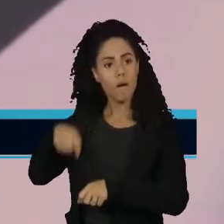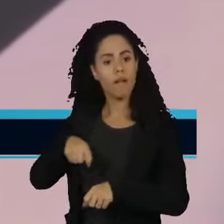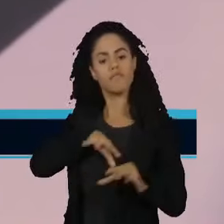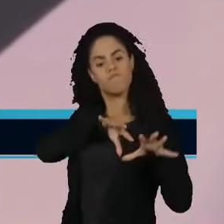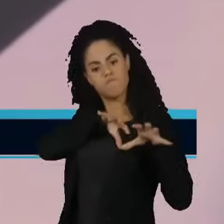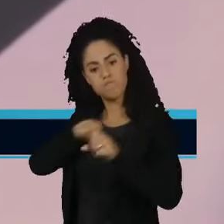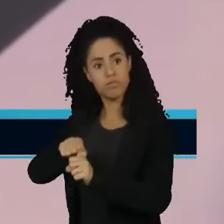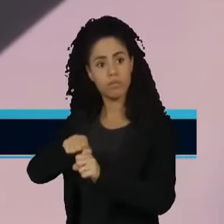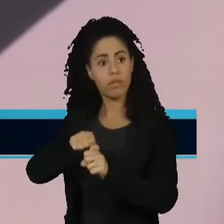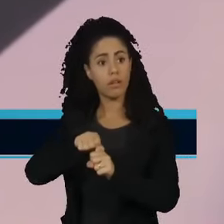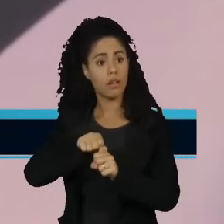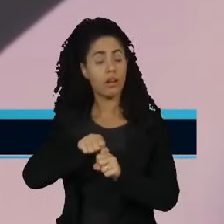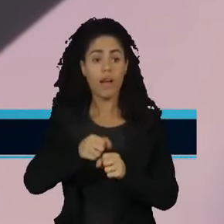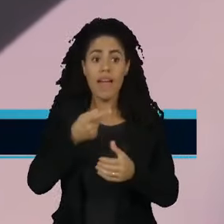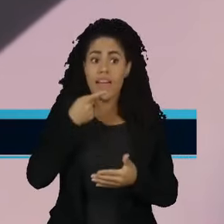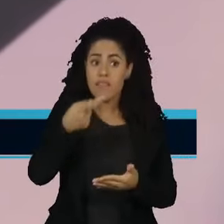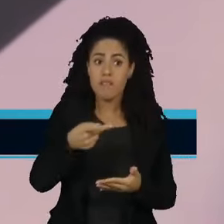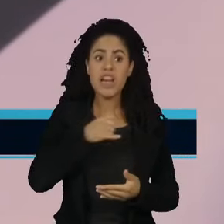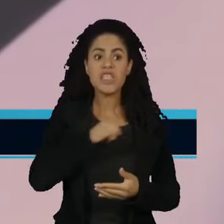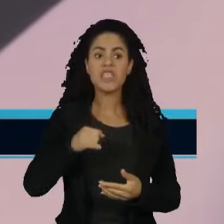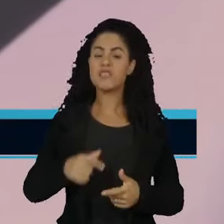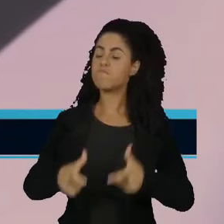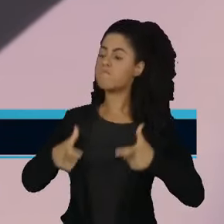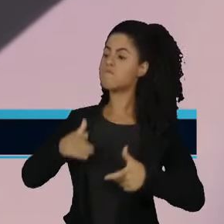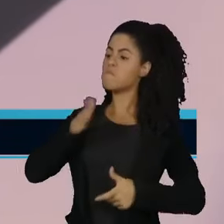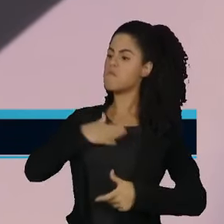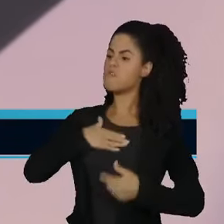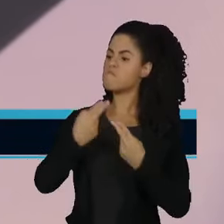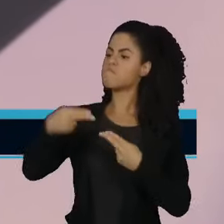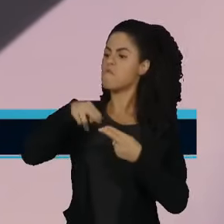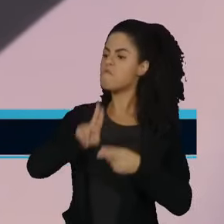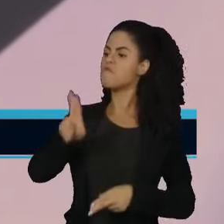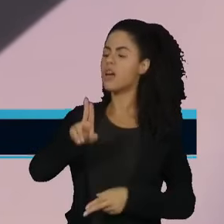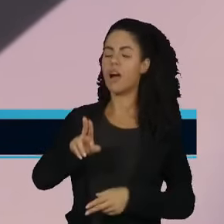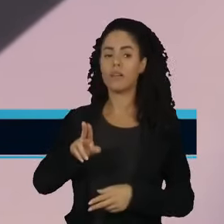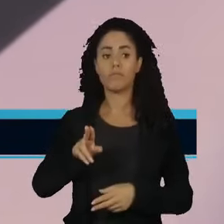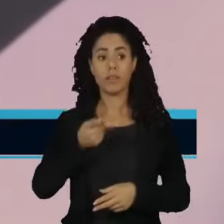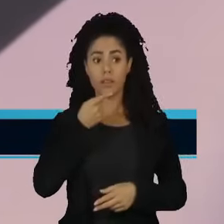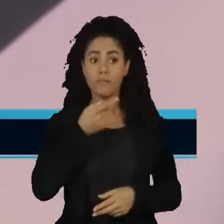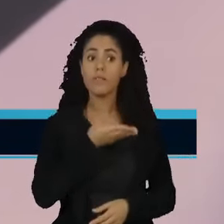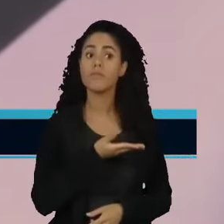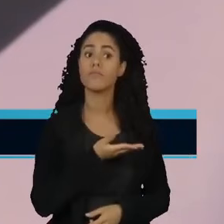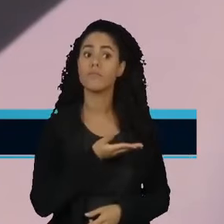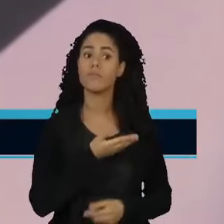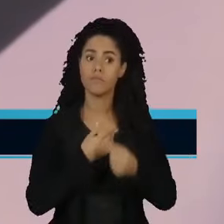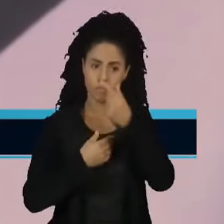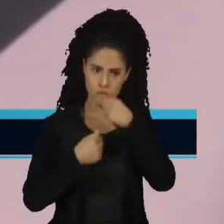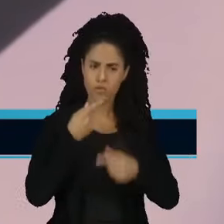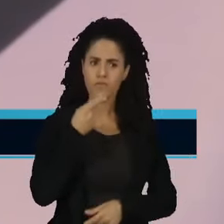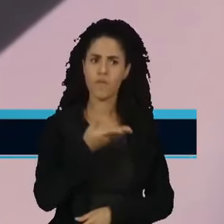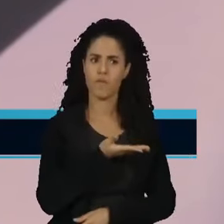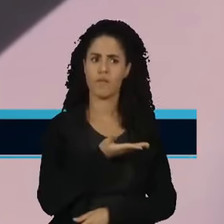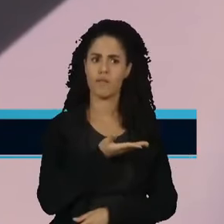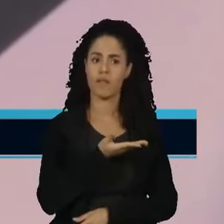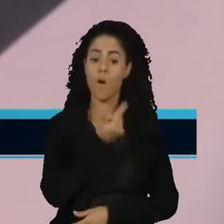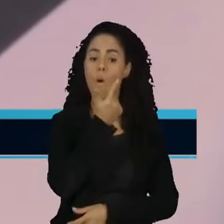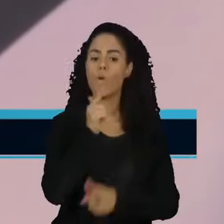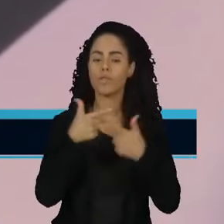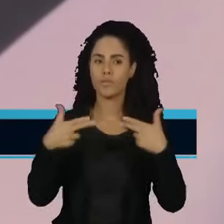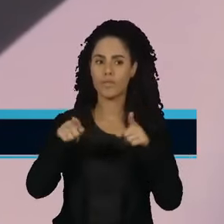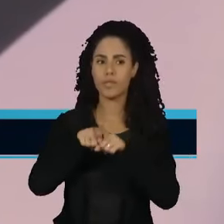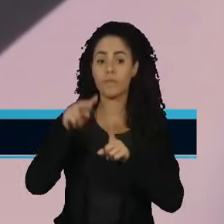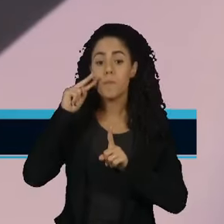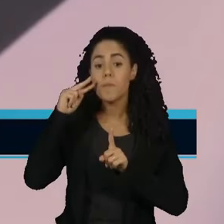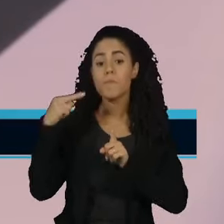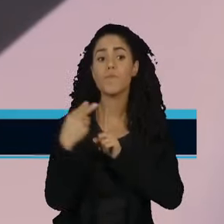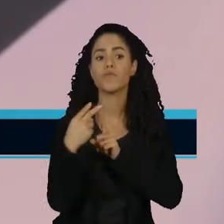ele tá falando que se encherem muito o saco dele ele vai usar a arma nuclear tática né a a outra coisa é o seguinte do ponto de vista